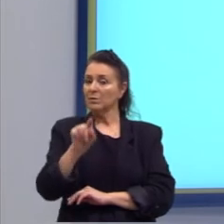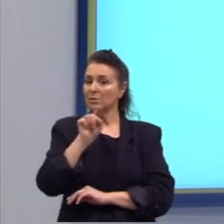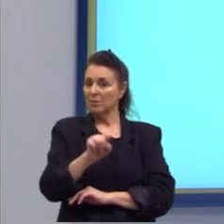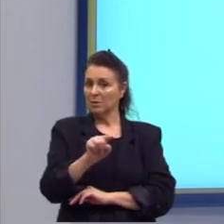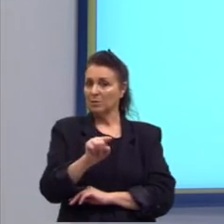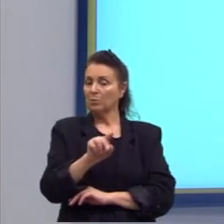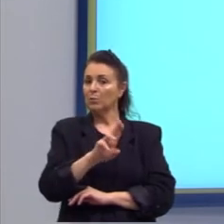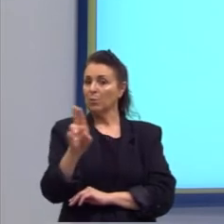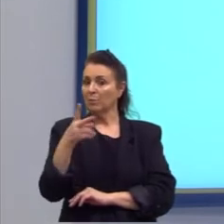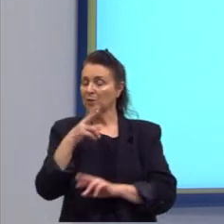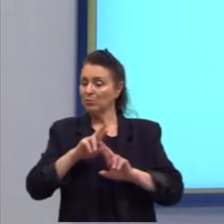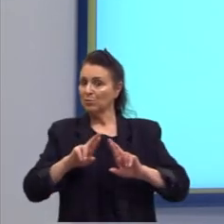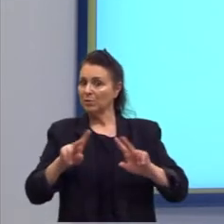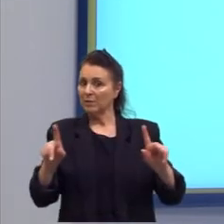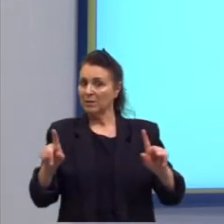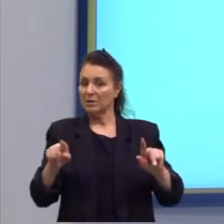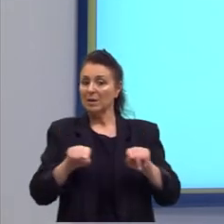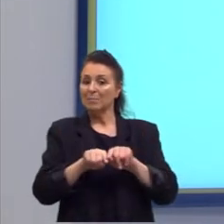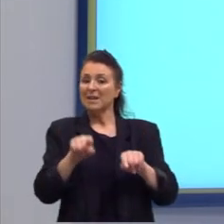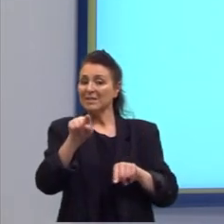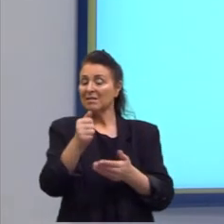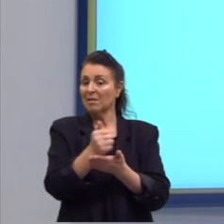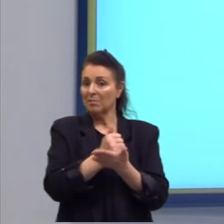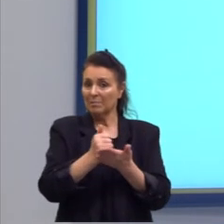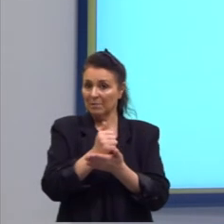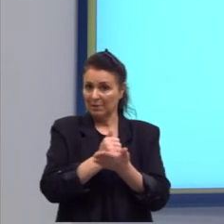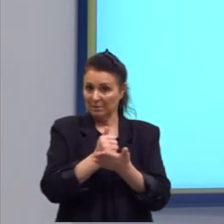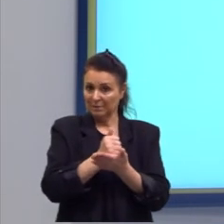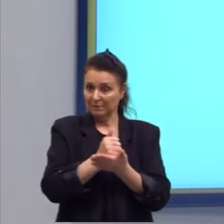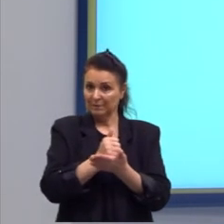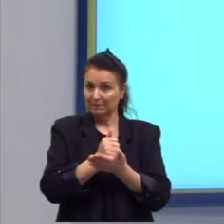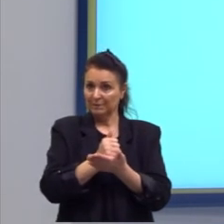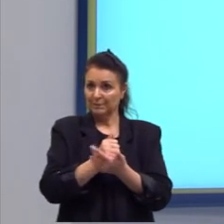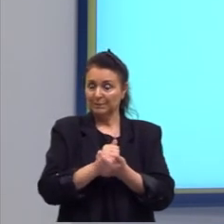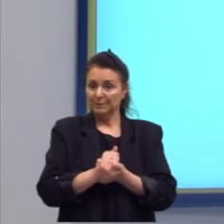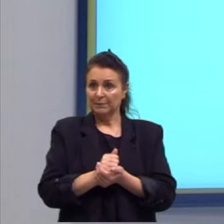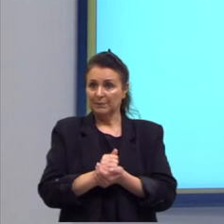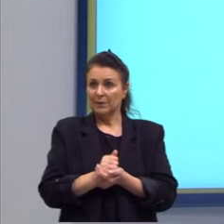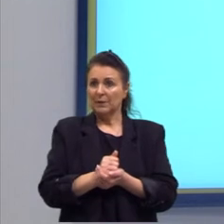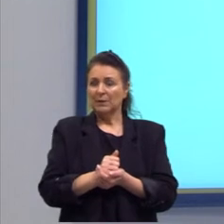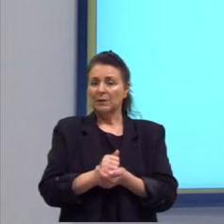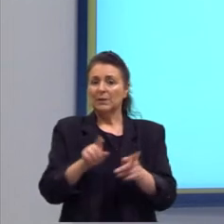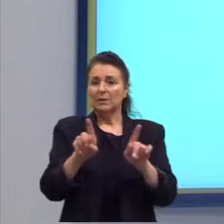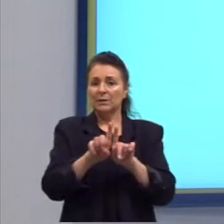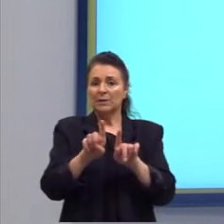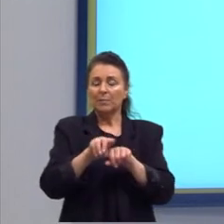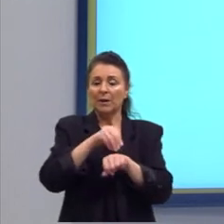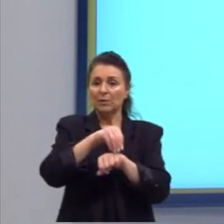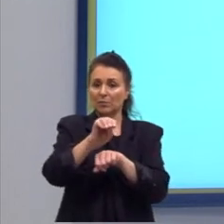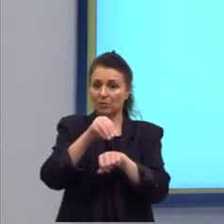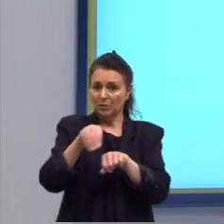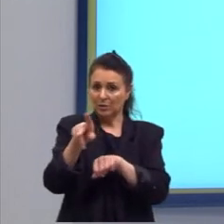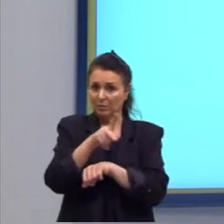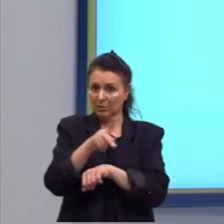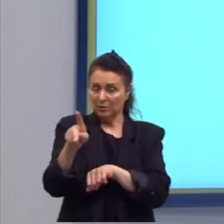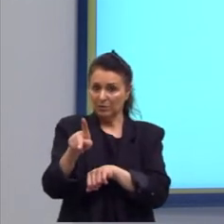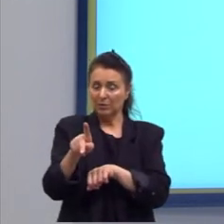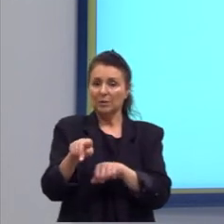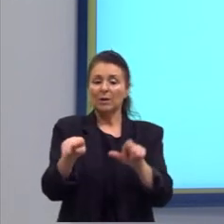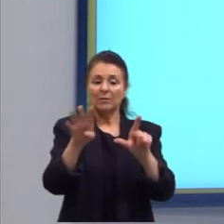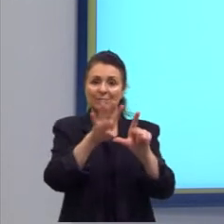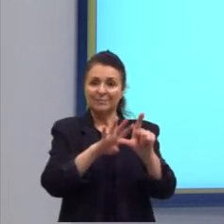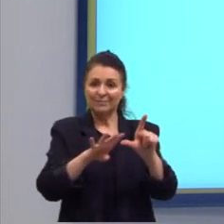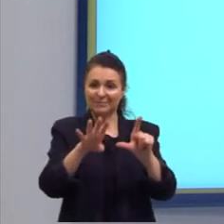mas essa é a mais básica que a gente usa ó e aqui também quero recomendar para vocês o